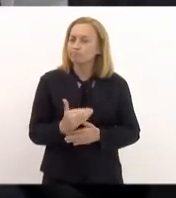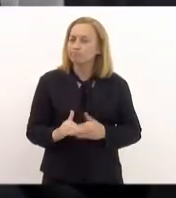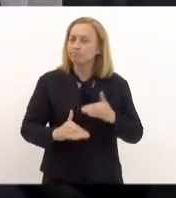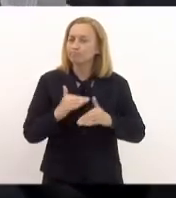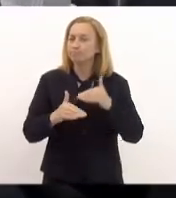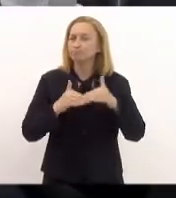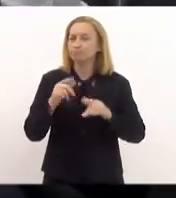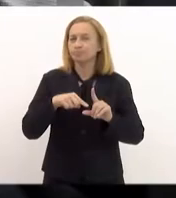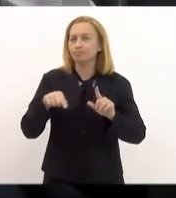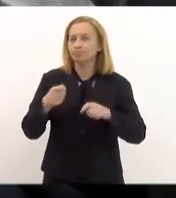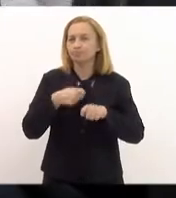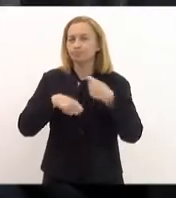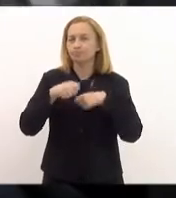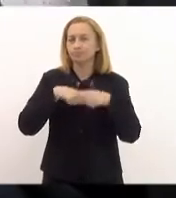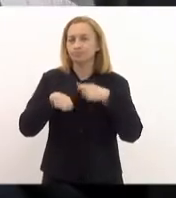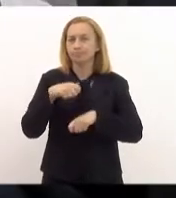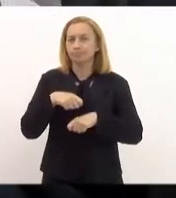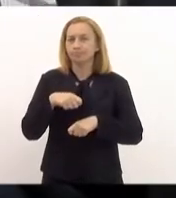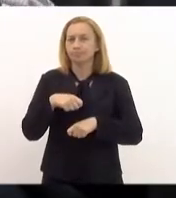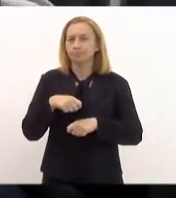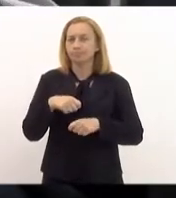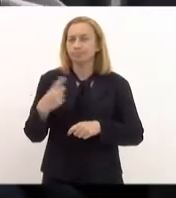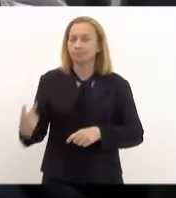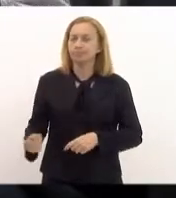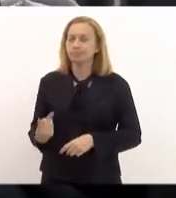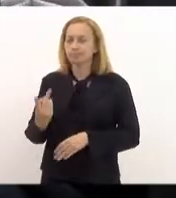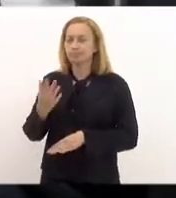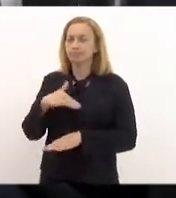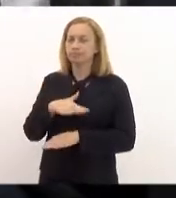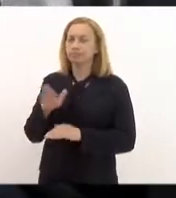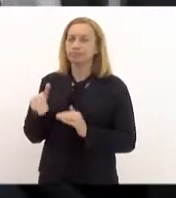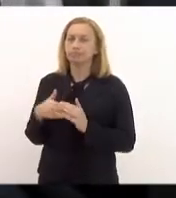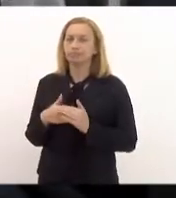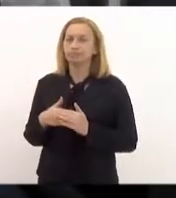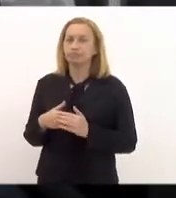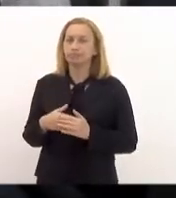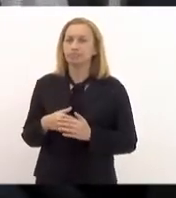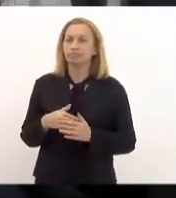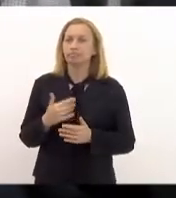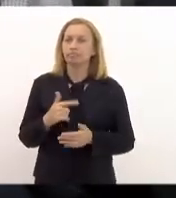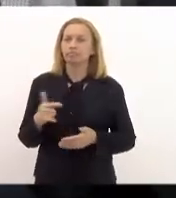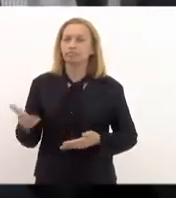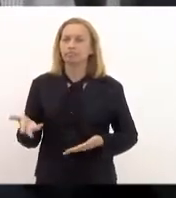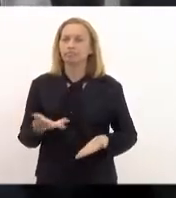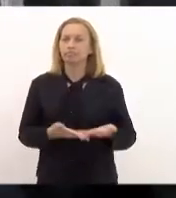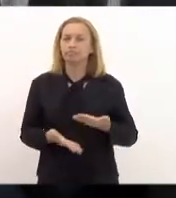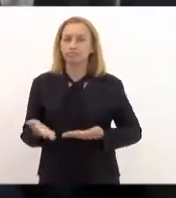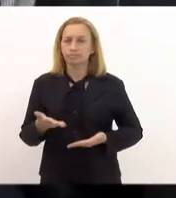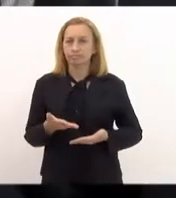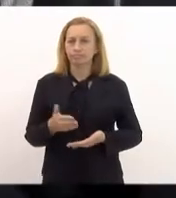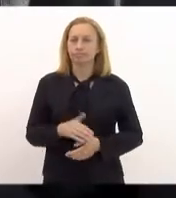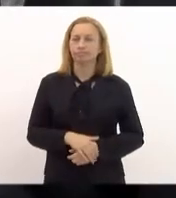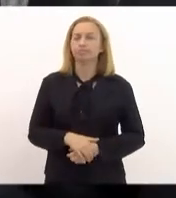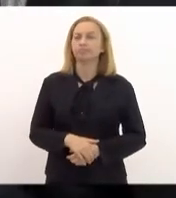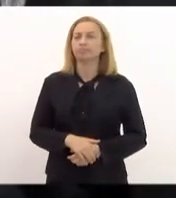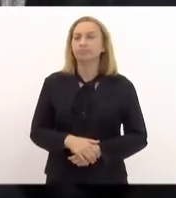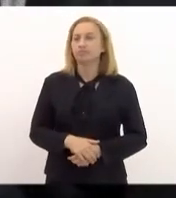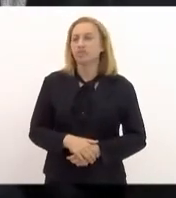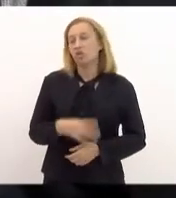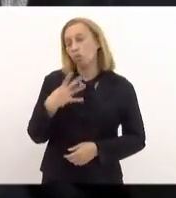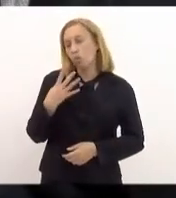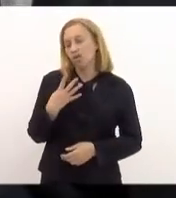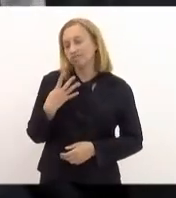desenvolvimento econômico que contemple a todos, não é? Sem a participação das pessoas. Então, meia dúzia de